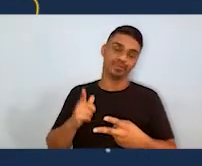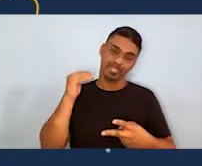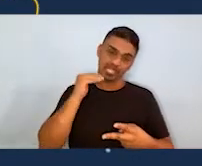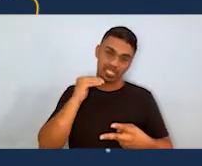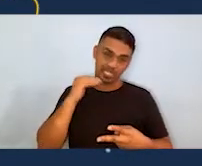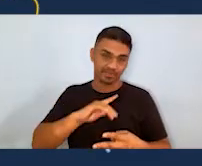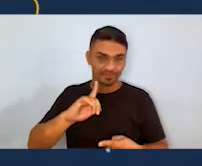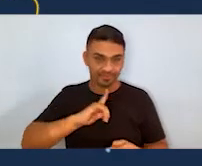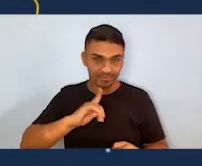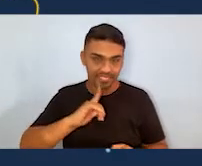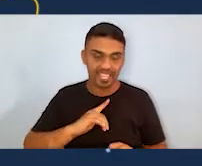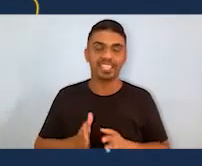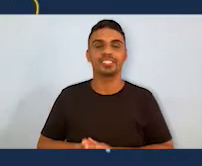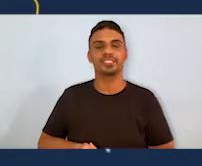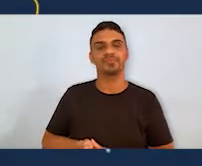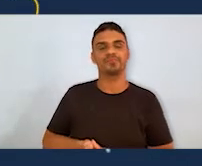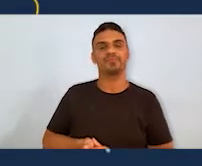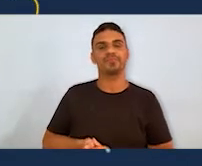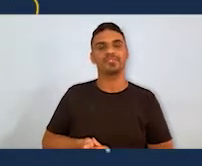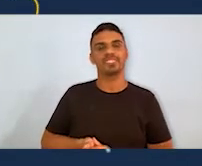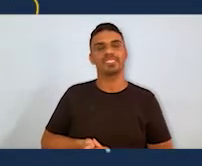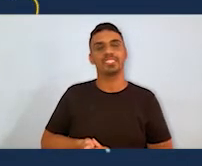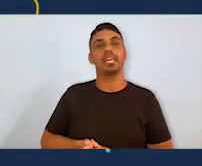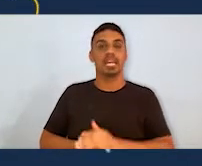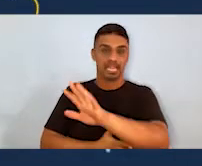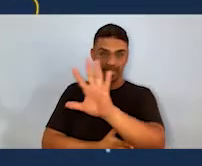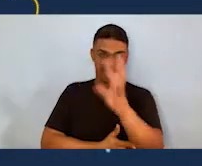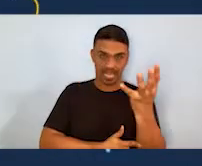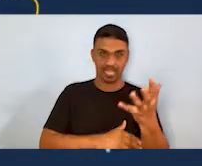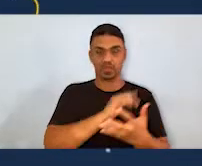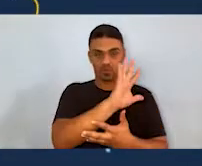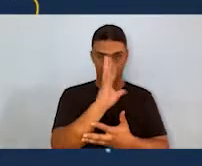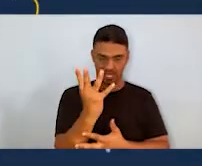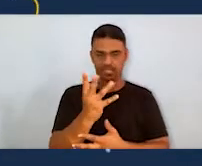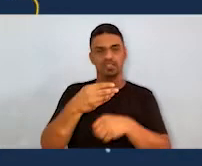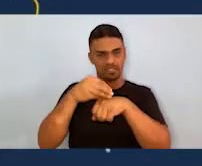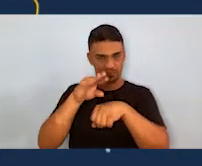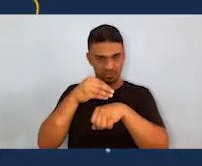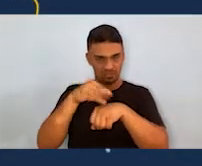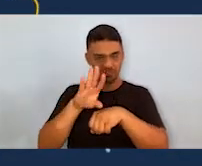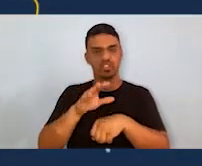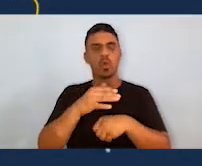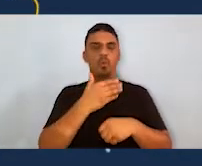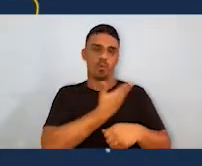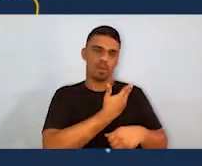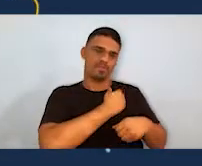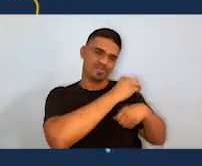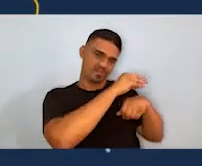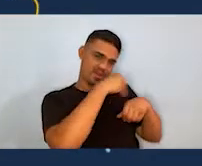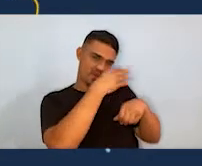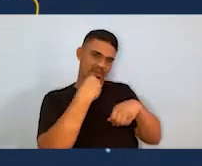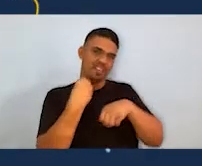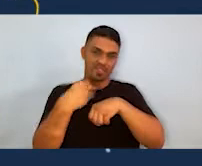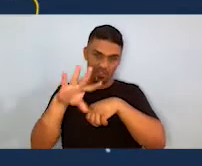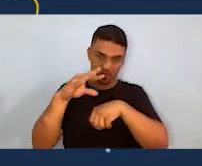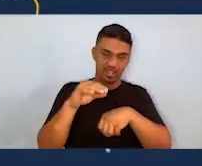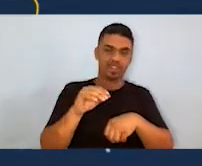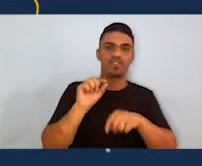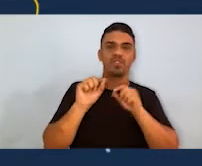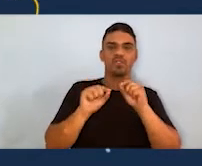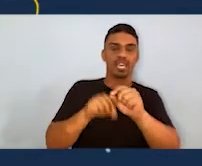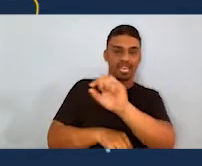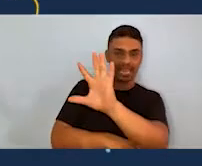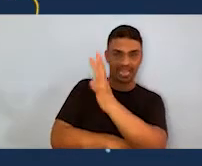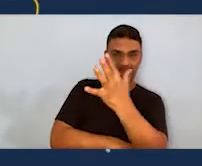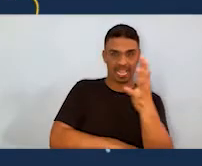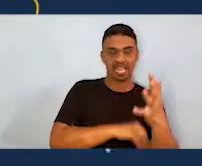bom. E para natureza, eu sempre recomendo, um amigo meu recomendava muito Ocean's Dream, e eu recomendo